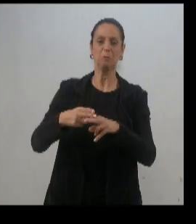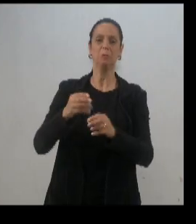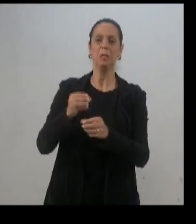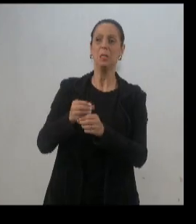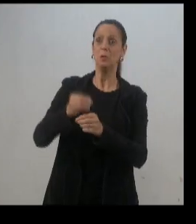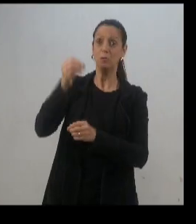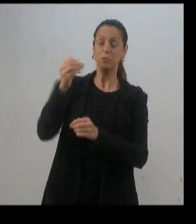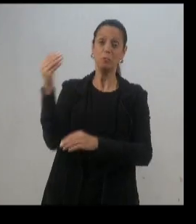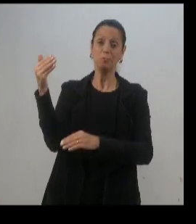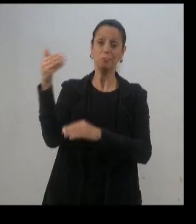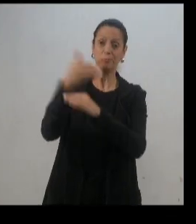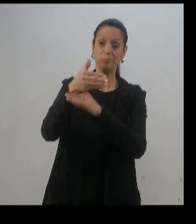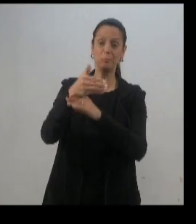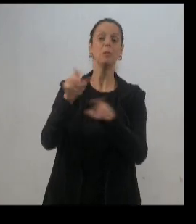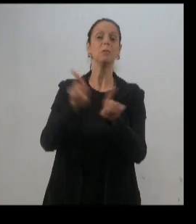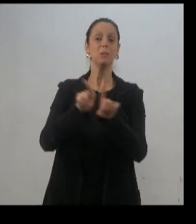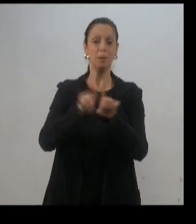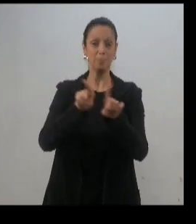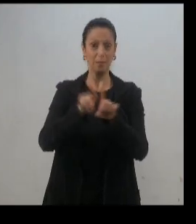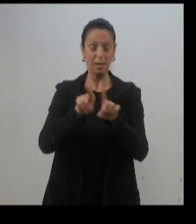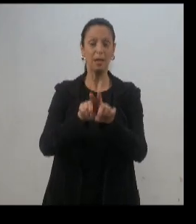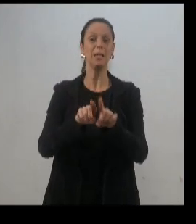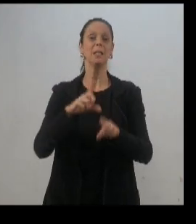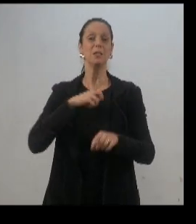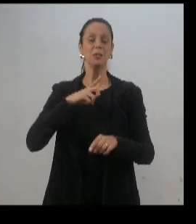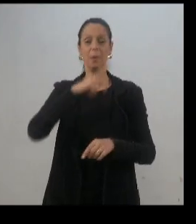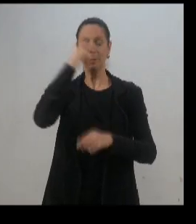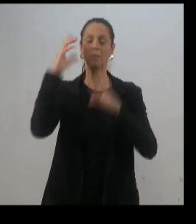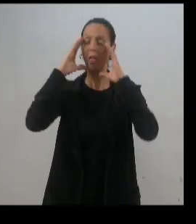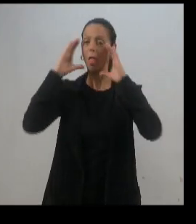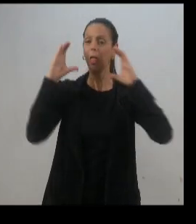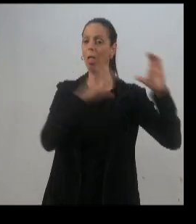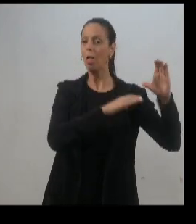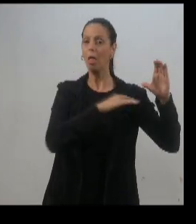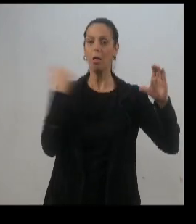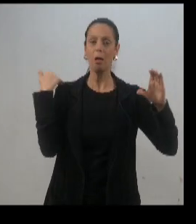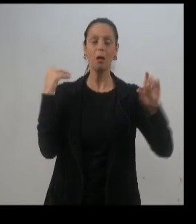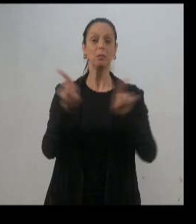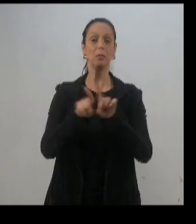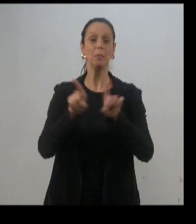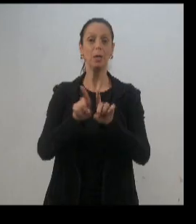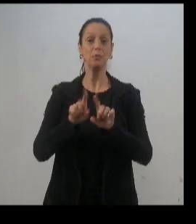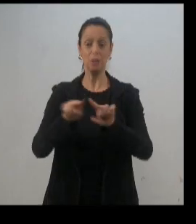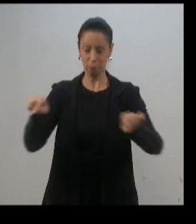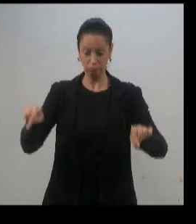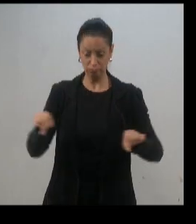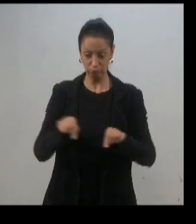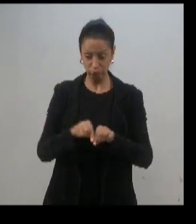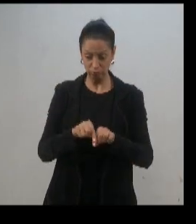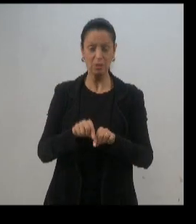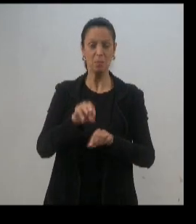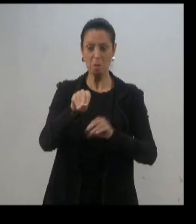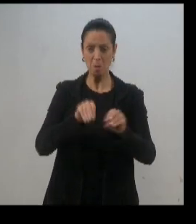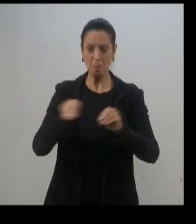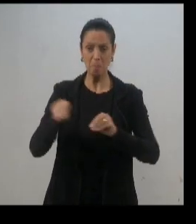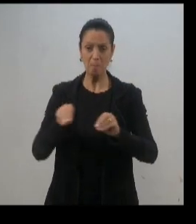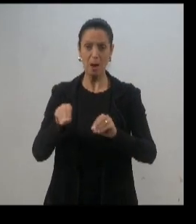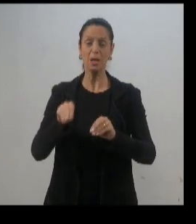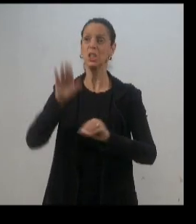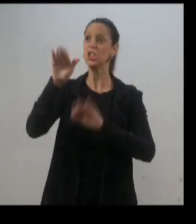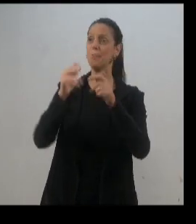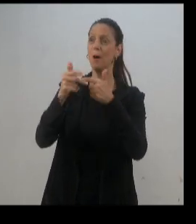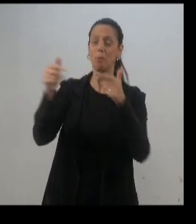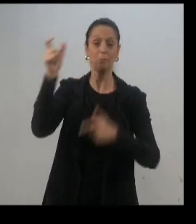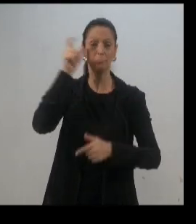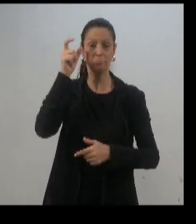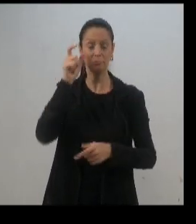pretos, também simulando corpos, cabeças decepadas e até um tabuleiro de invocação do oculto. Além de